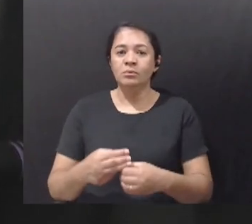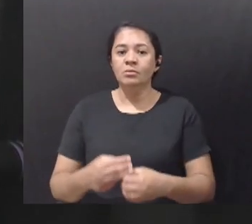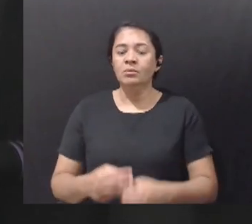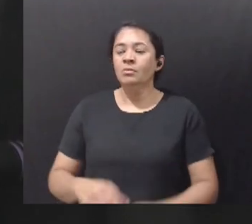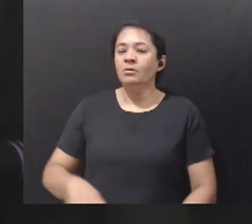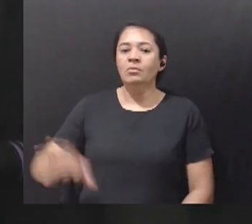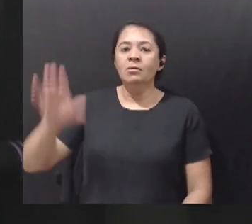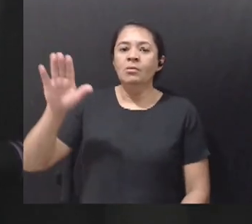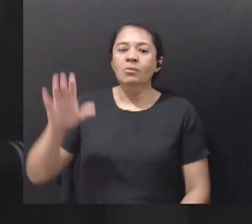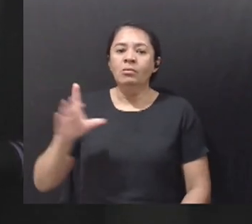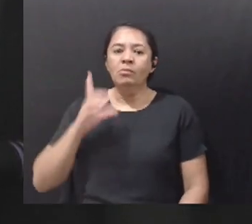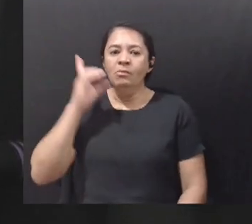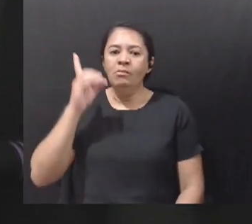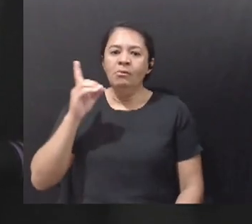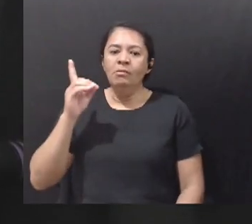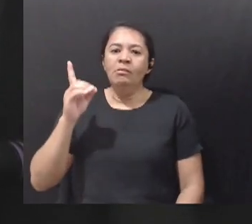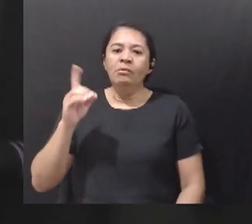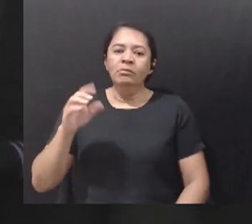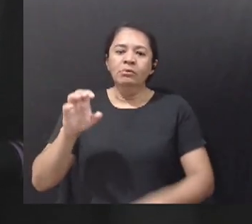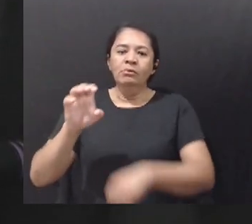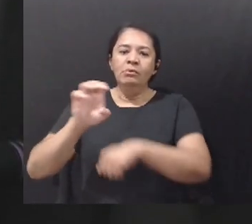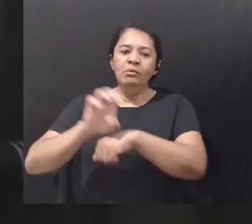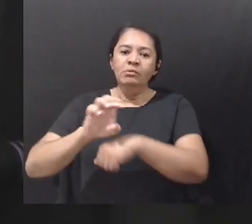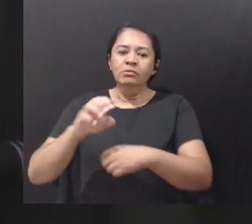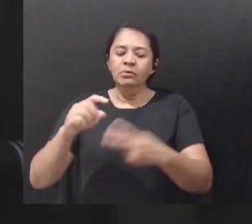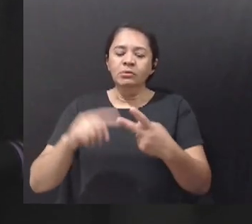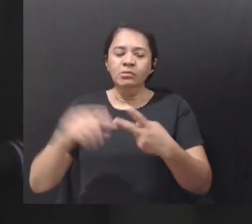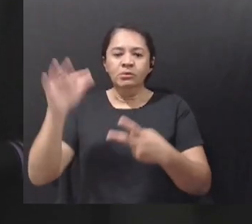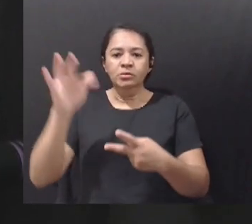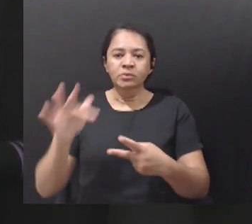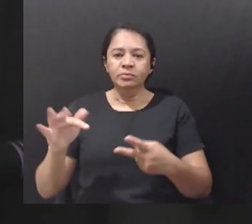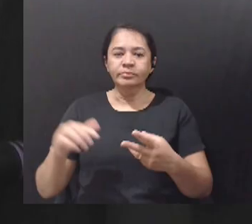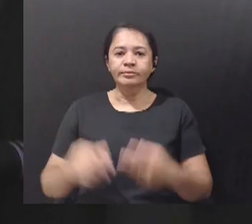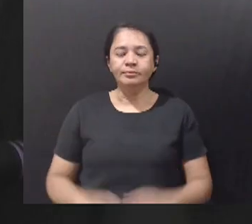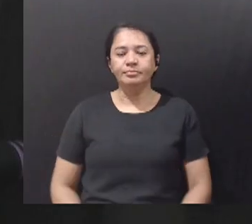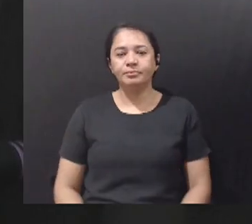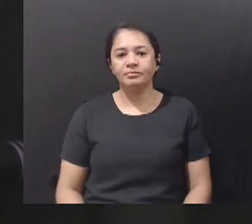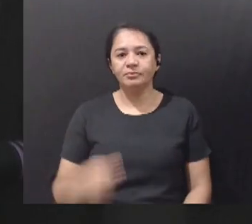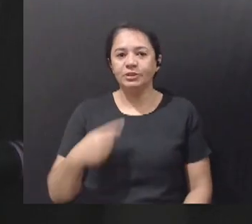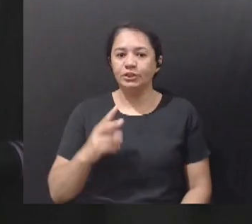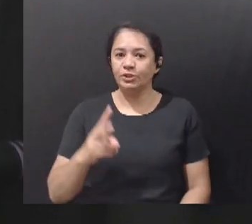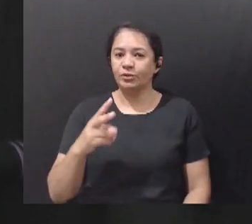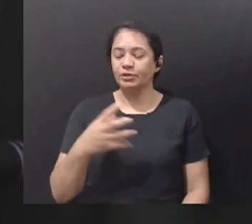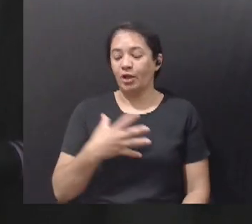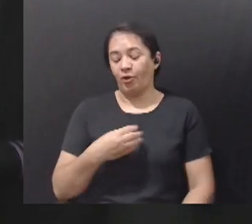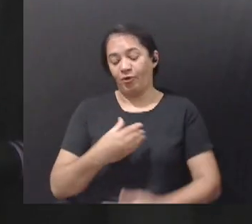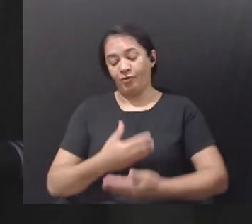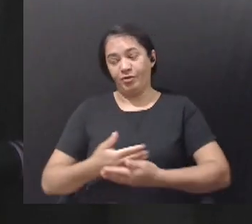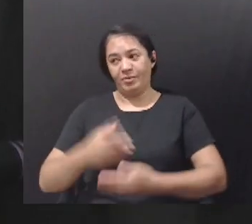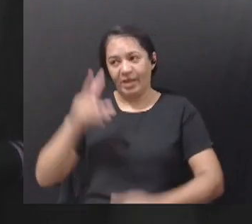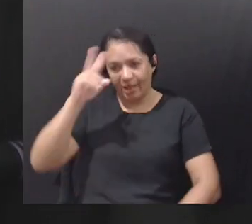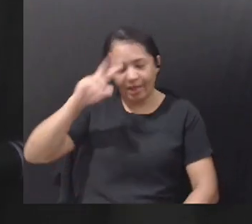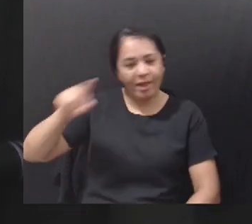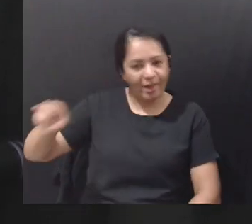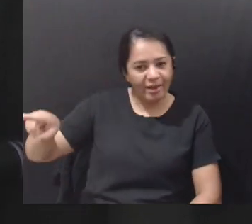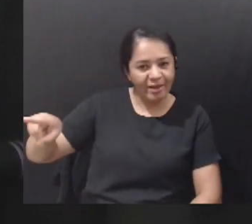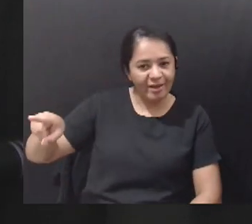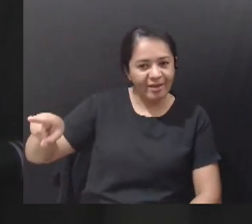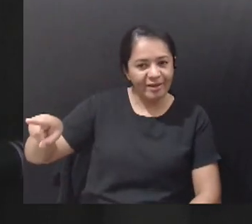deputados estaduais, federais, etc. Eu continuava com um filho pequeno, hein? Lembra disso? Eu continuava com um filho pequeno.